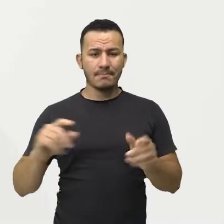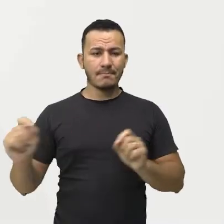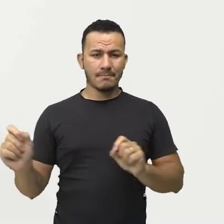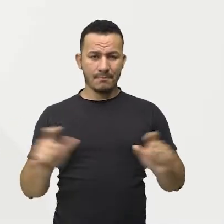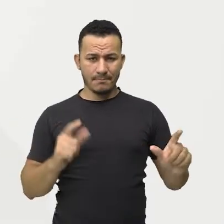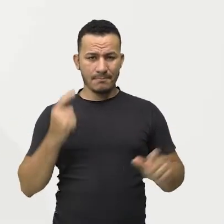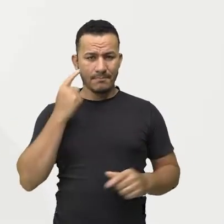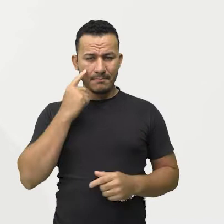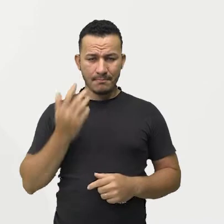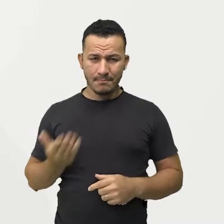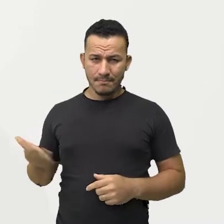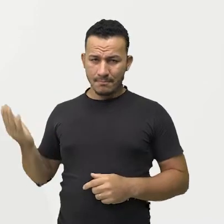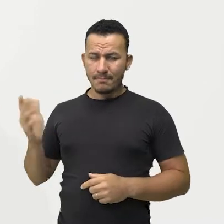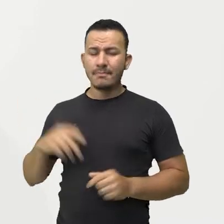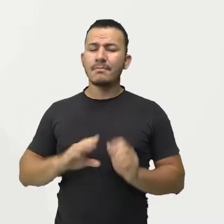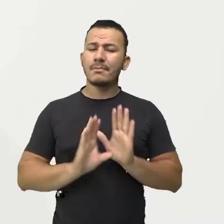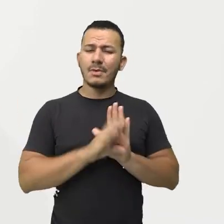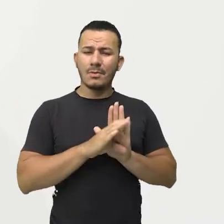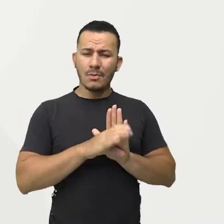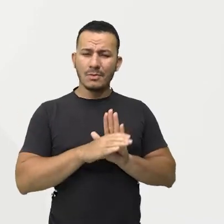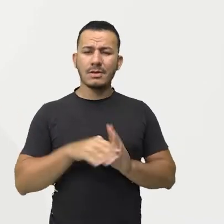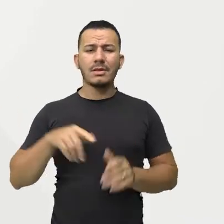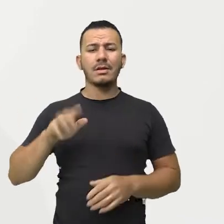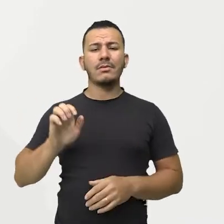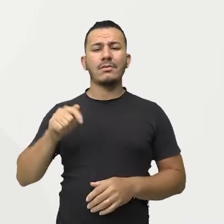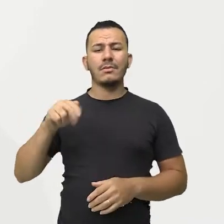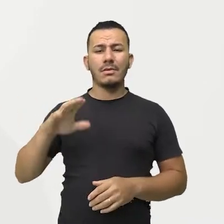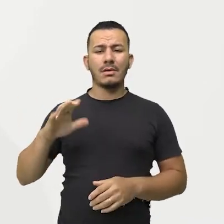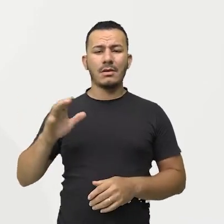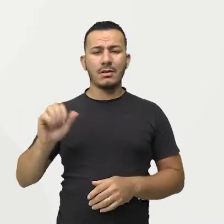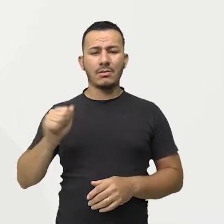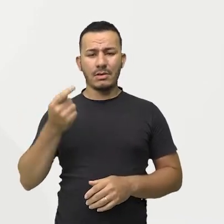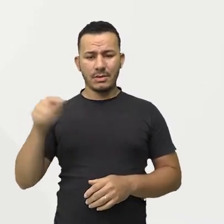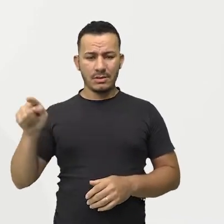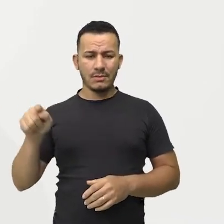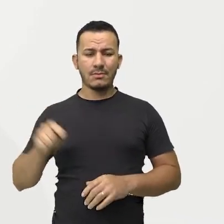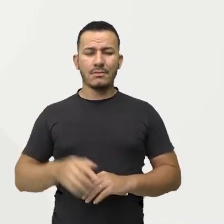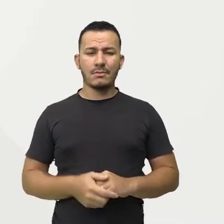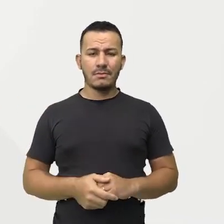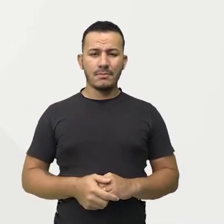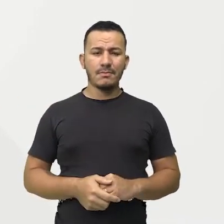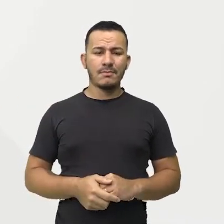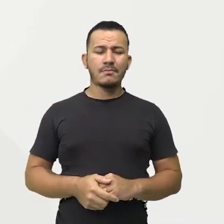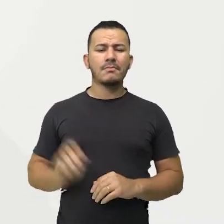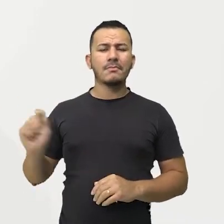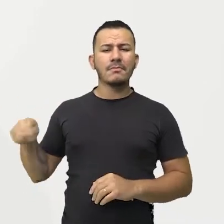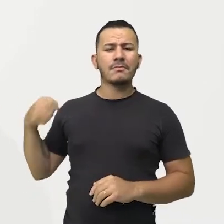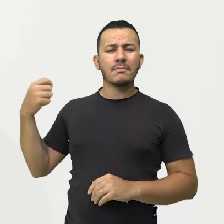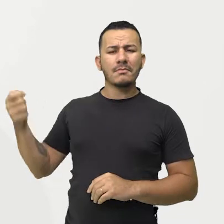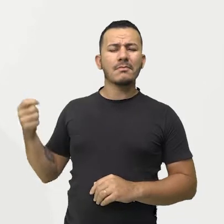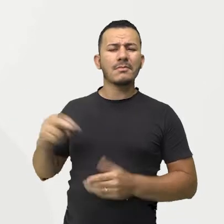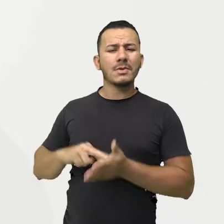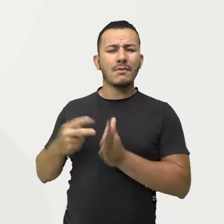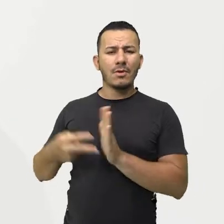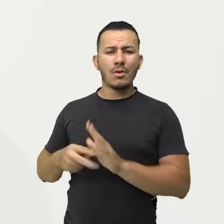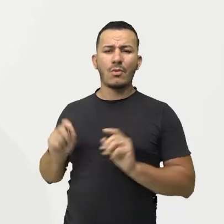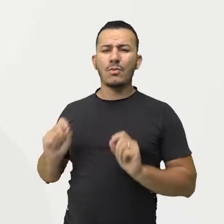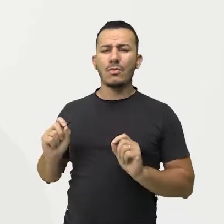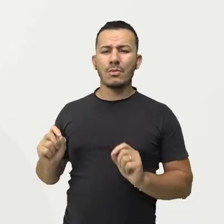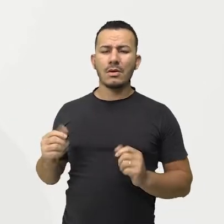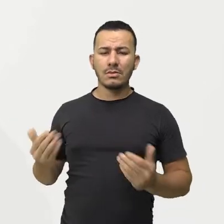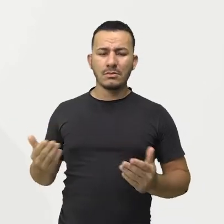então a definição de equação. Então, o que é uma equação? Uma